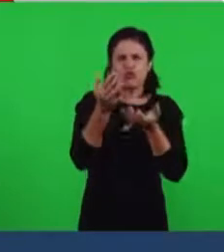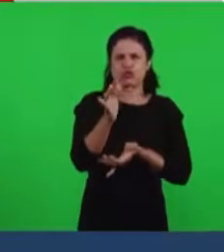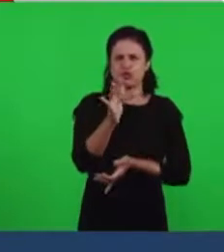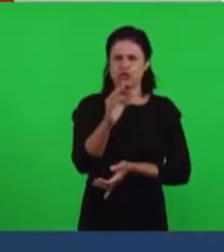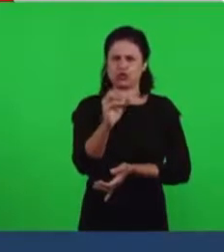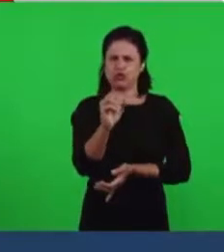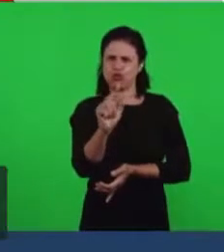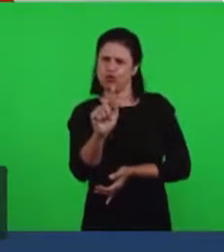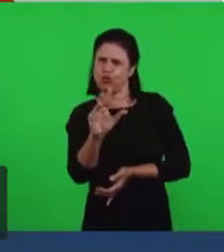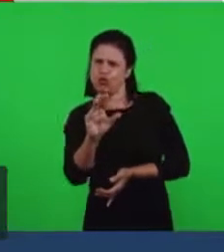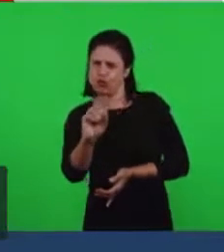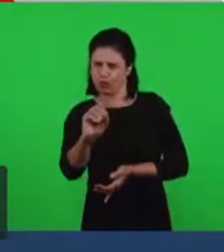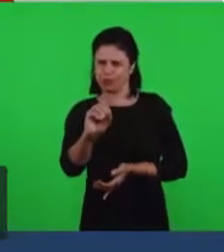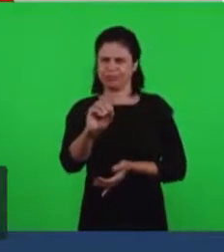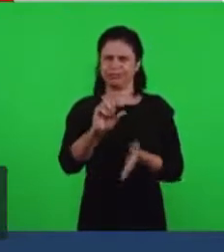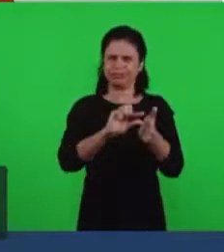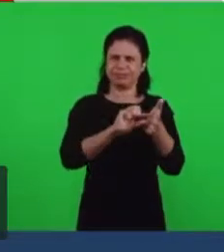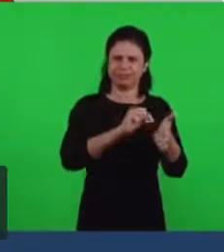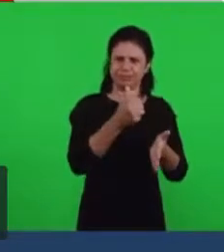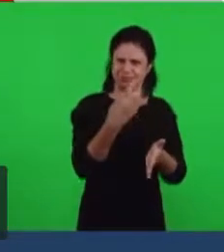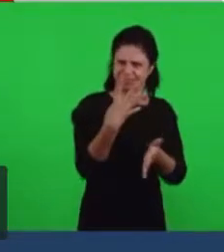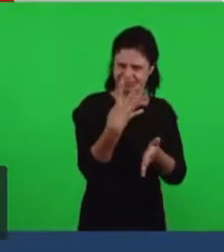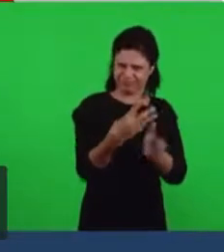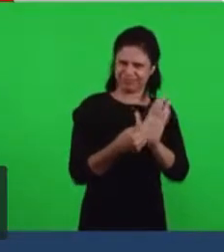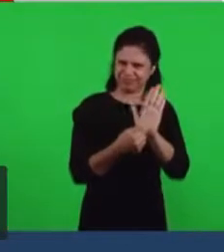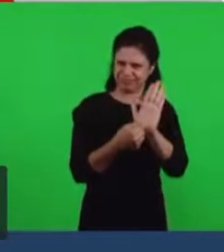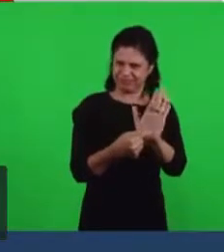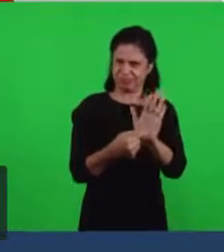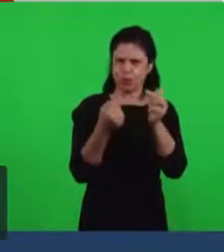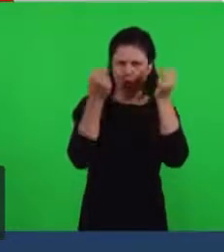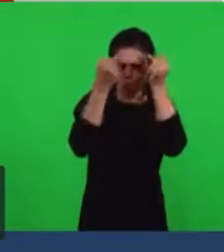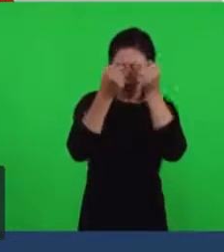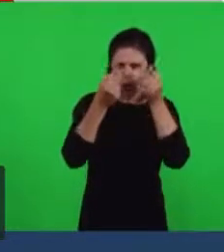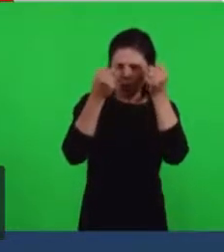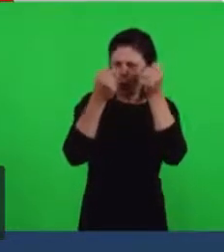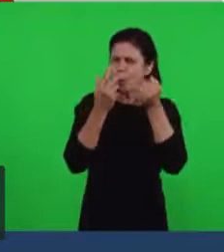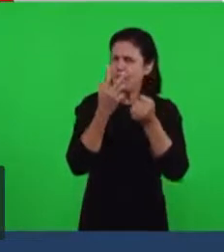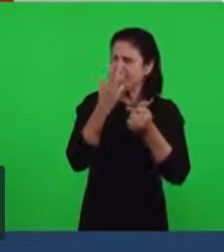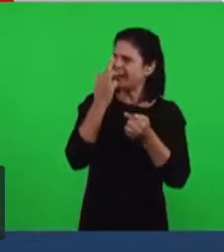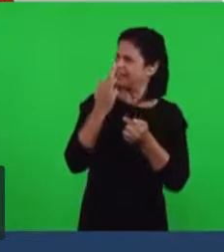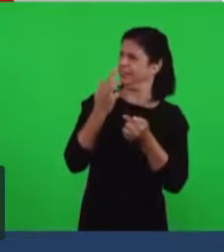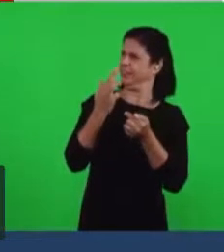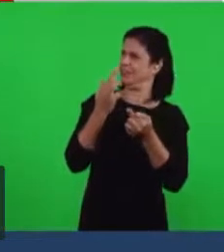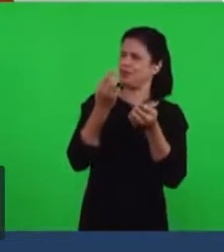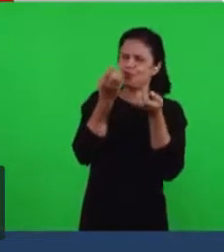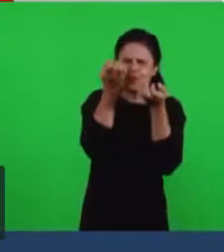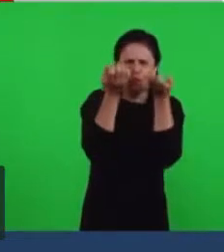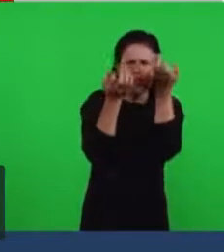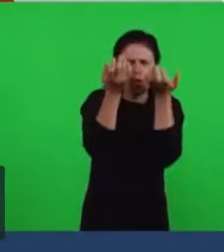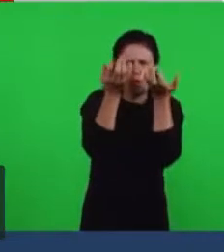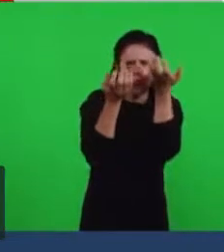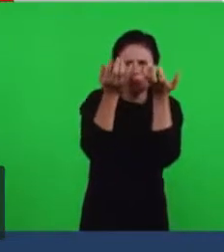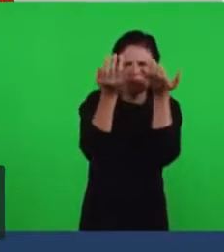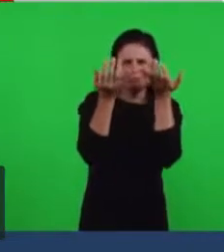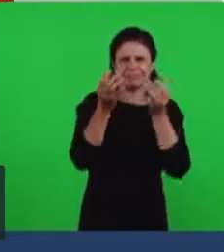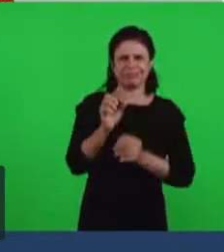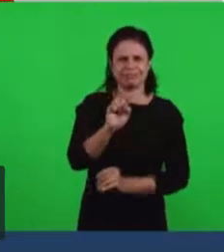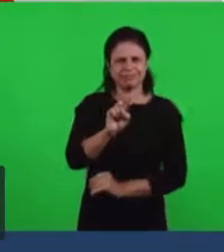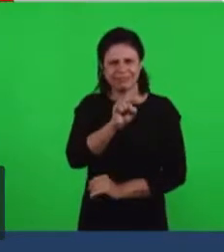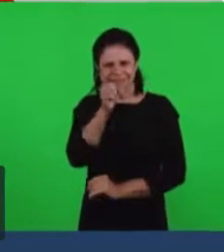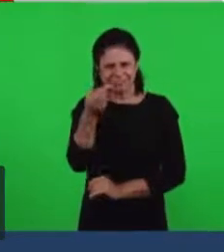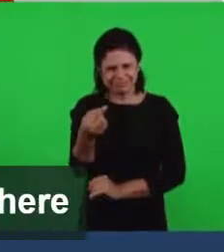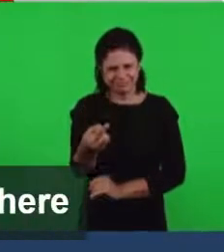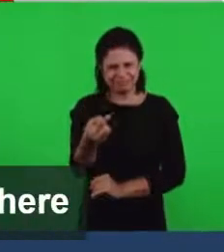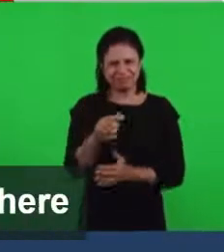14 escrito assim os seus olhos joão viu como chama de fogo logo em seguida